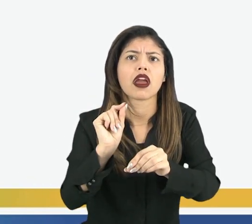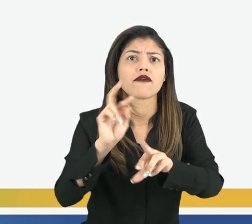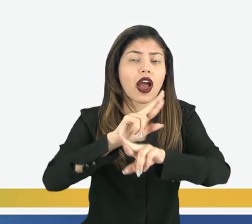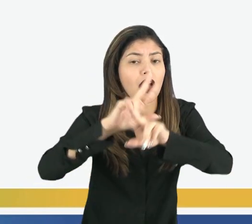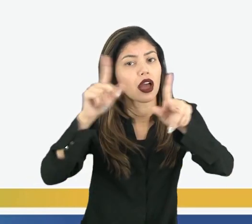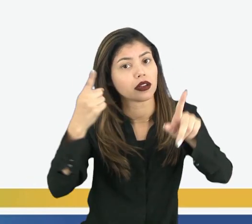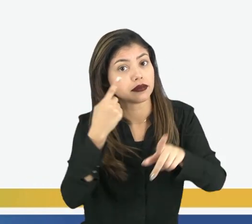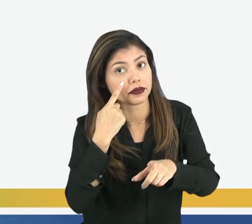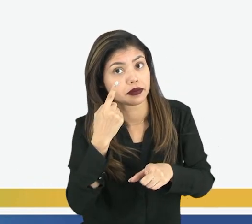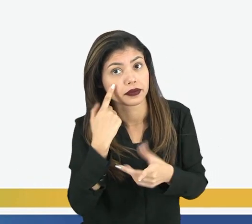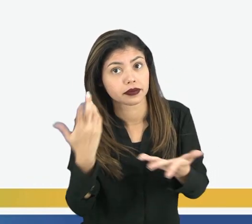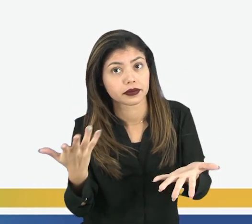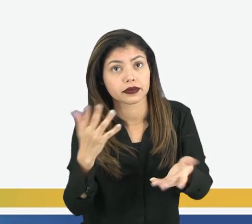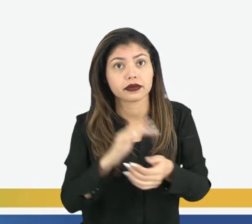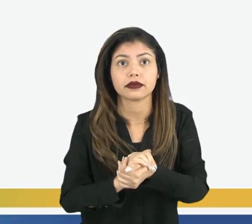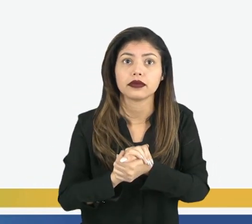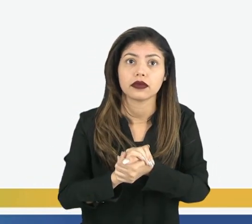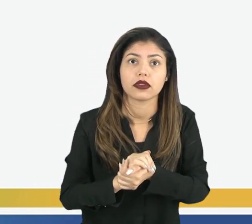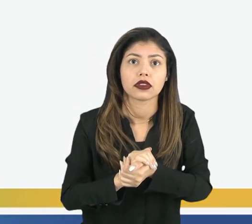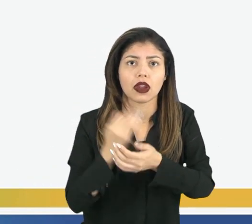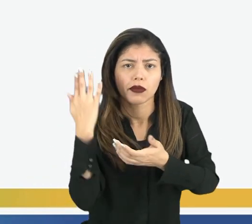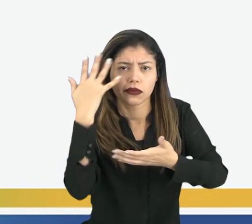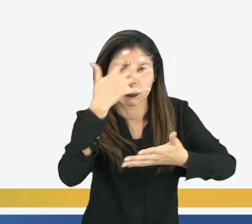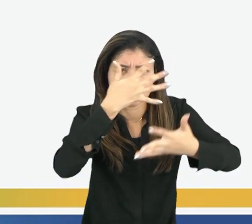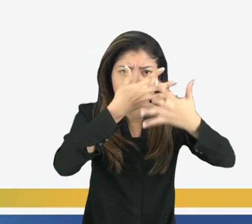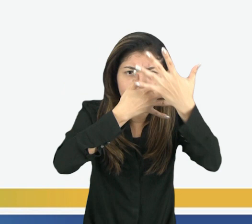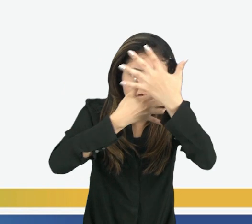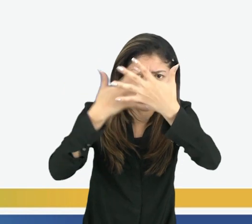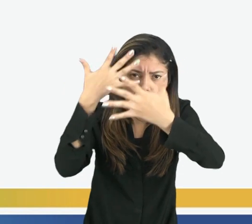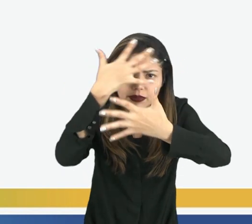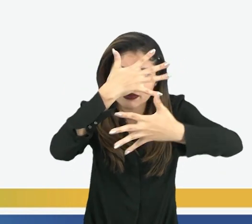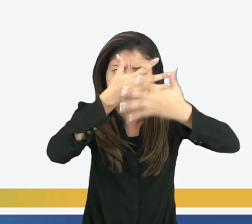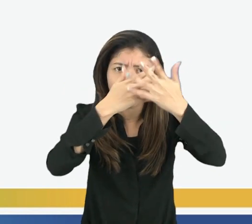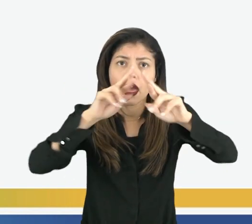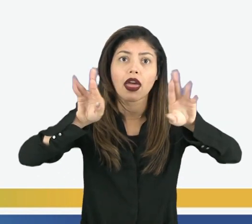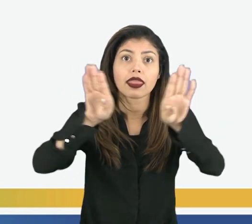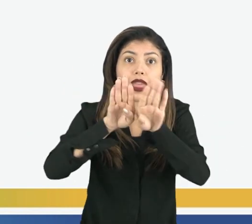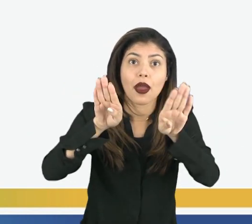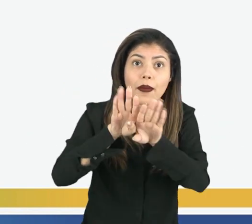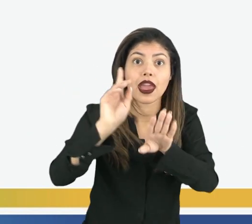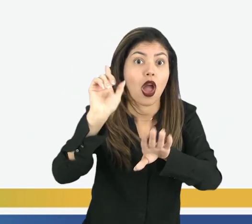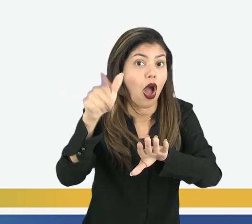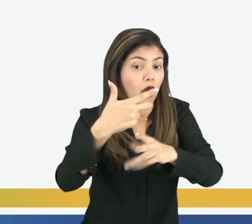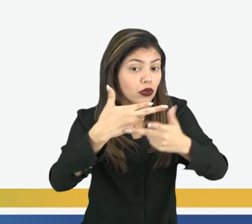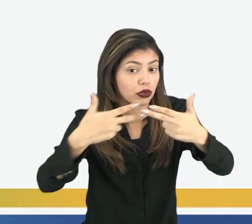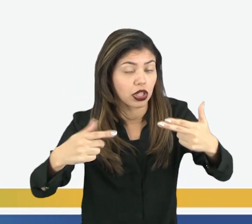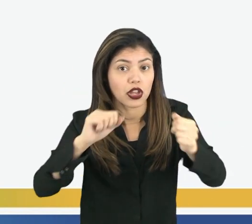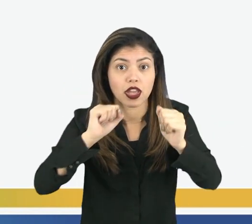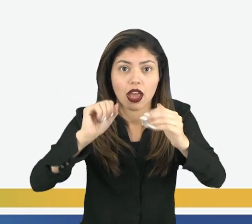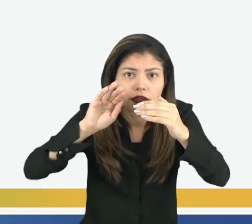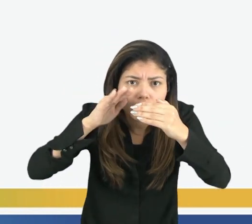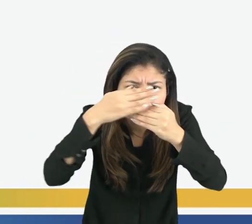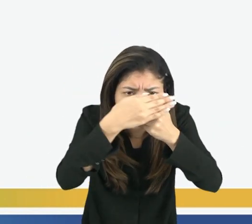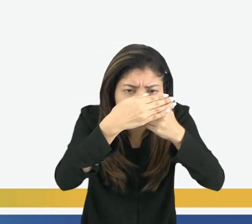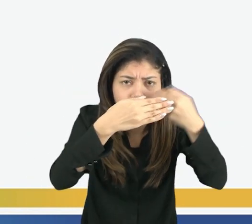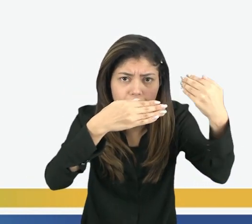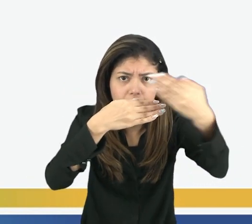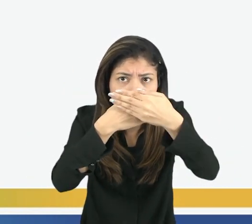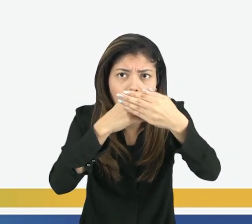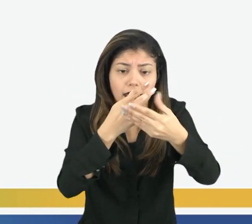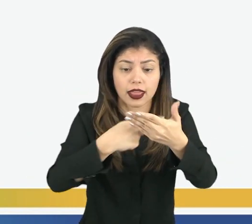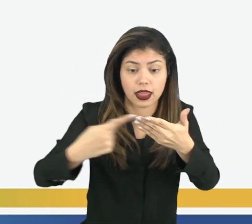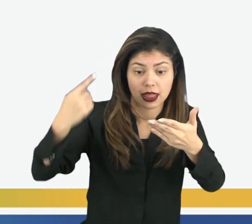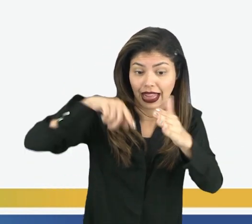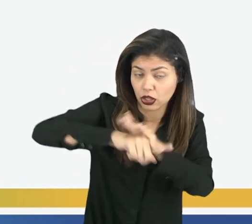olhos. Os olhos, eles estão meio camuflados, mas também há a existência de outros objetos que se escondem aí dentro do